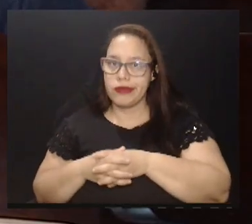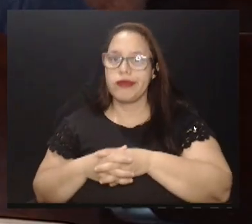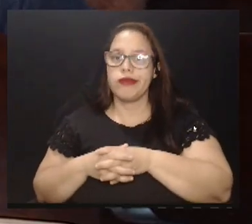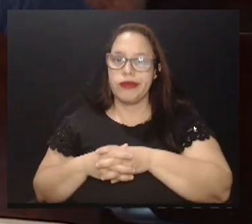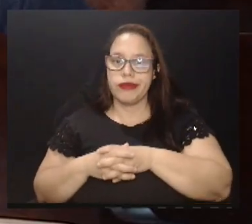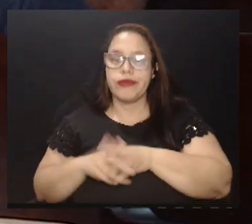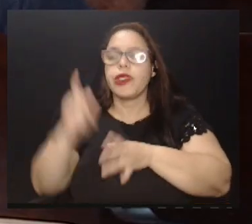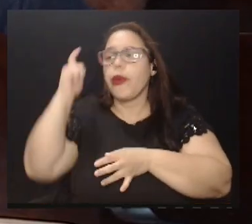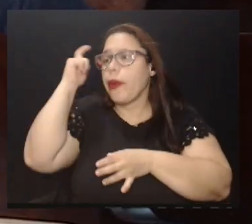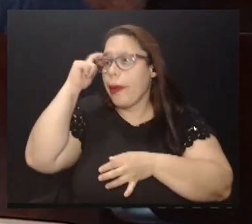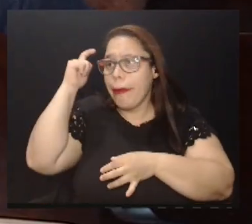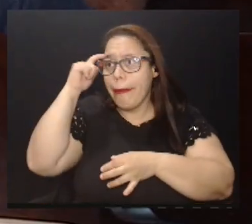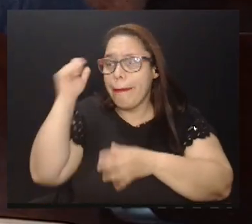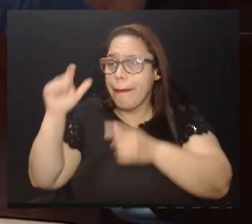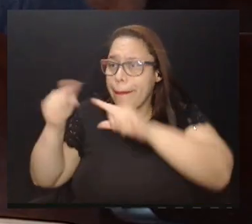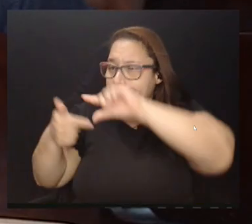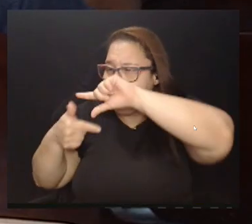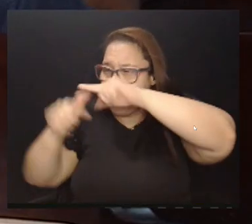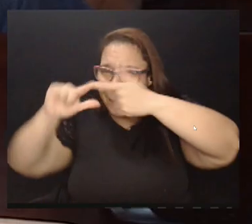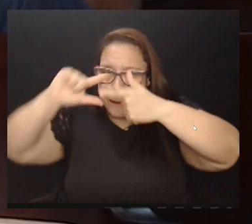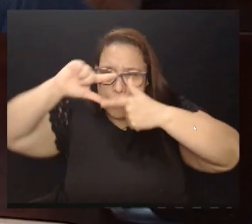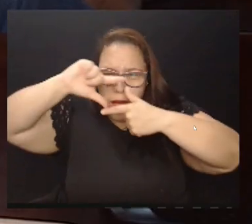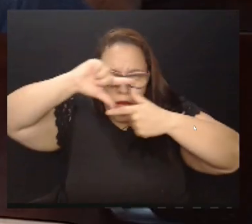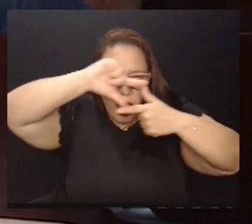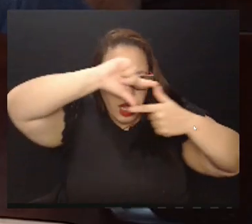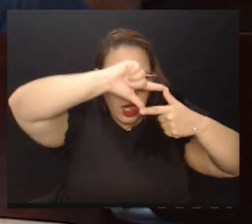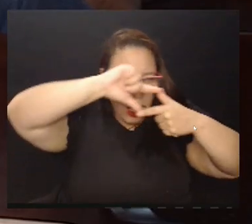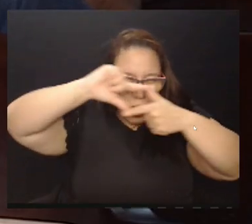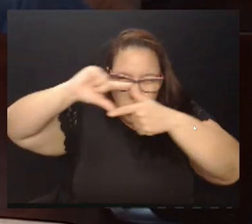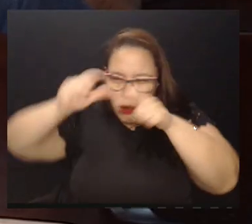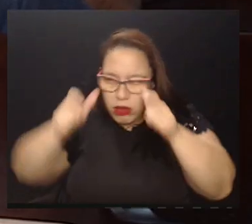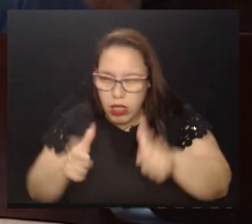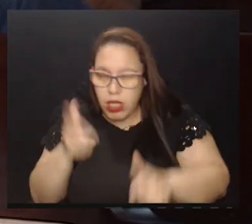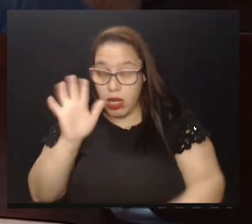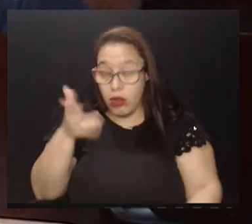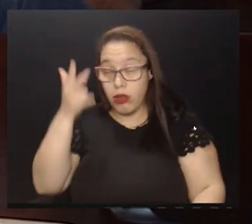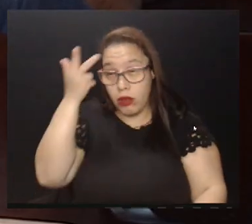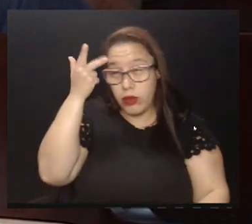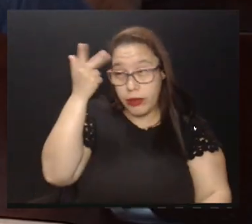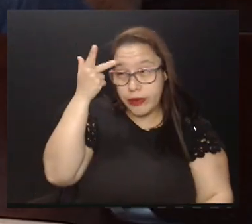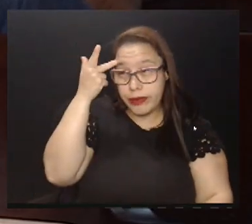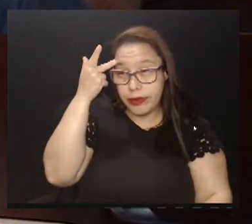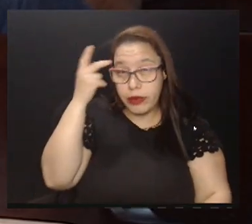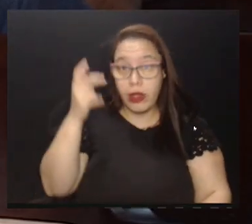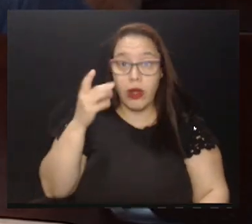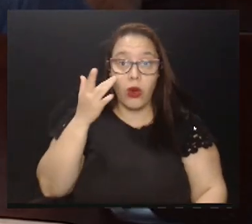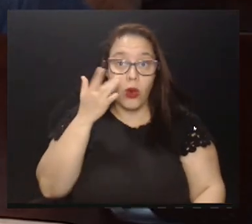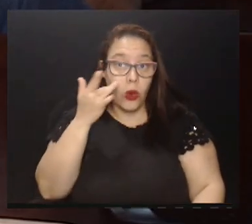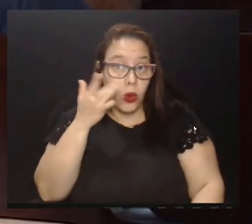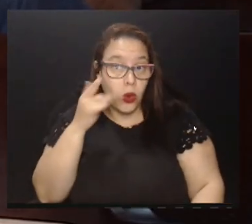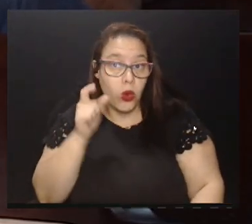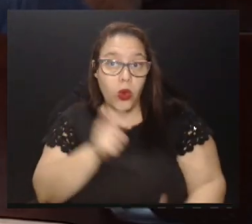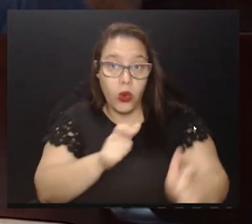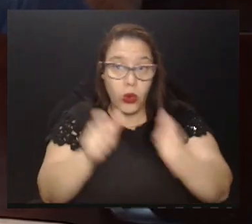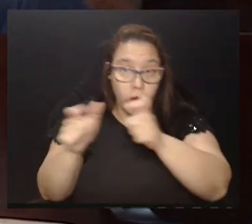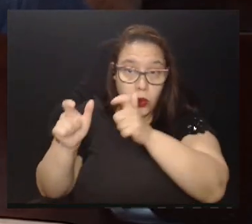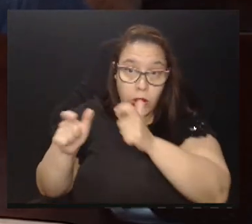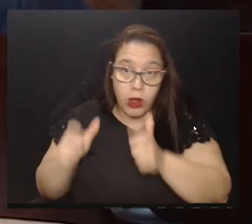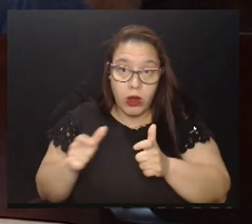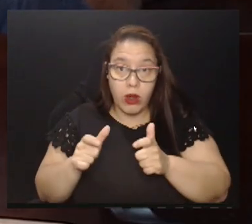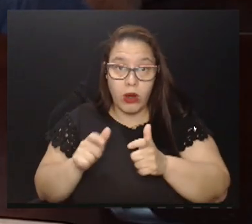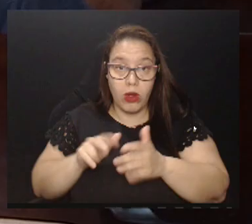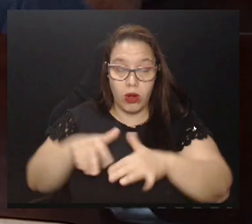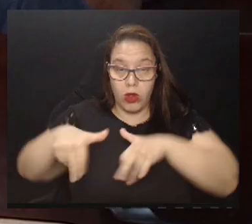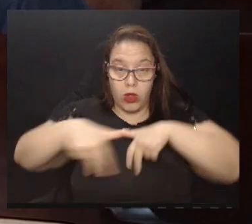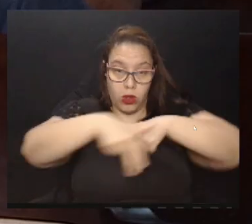enquadramentos. Se eu tenho o cenário, normalmente eu vou com o ator no cenário para ver ali também no cenário como que ele vai se movimentar. Porque eu